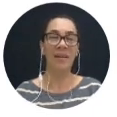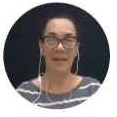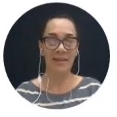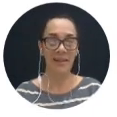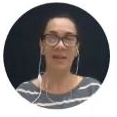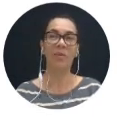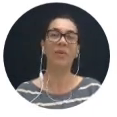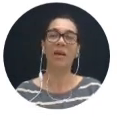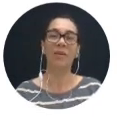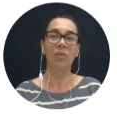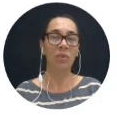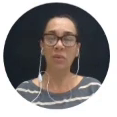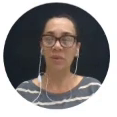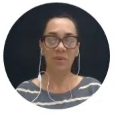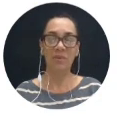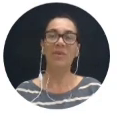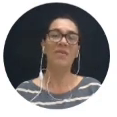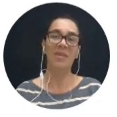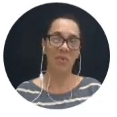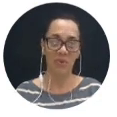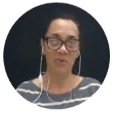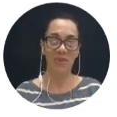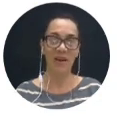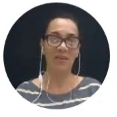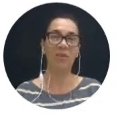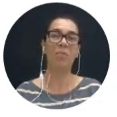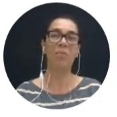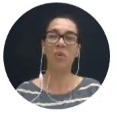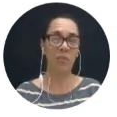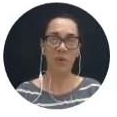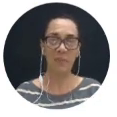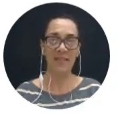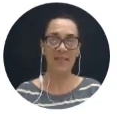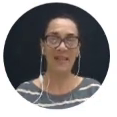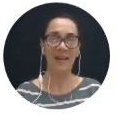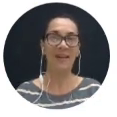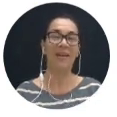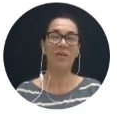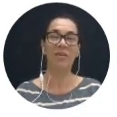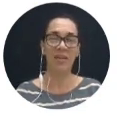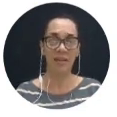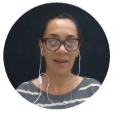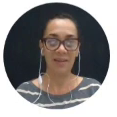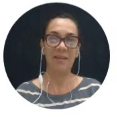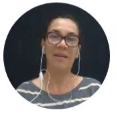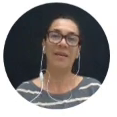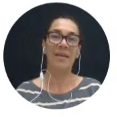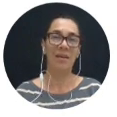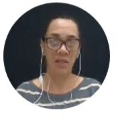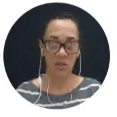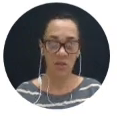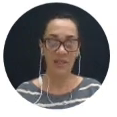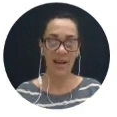a organização, tudo, tudo, tudo nós fizemos juntos, tá? Foi muito boa essa parceria e eu tenho certeza